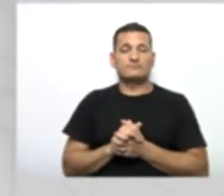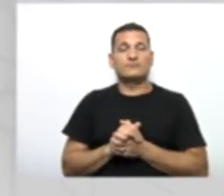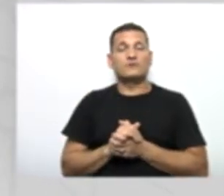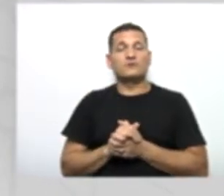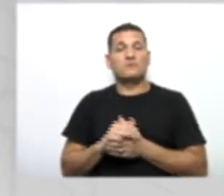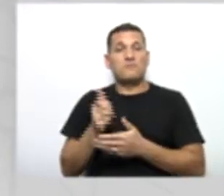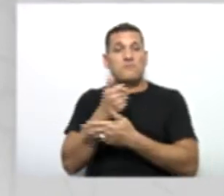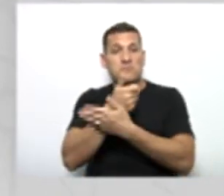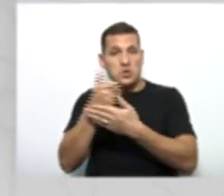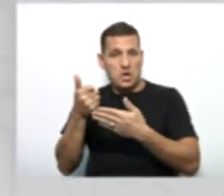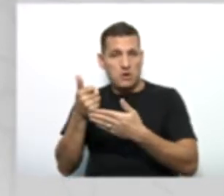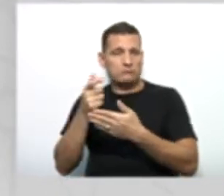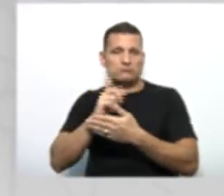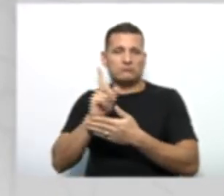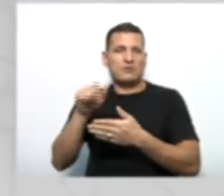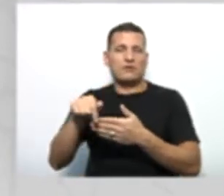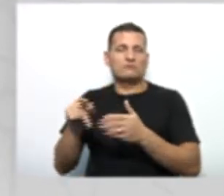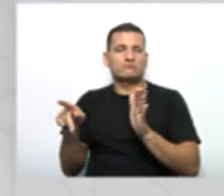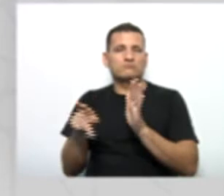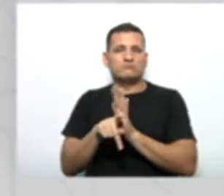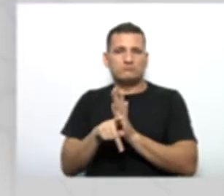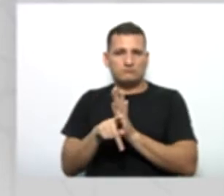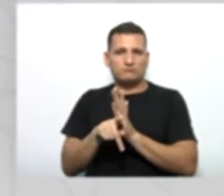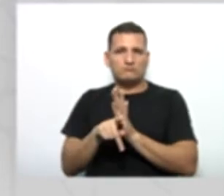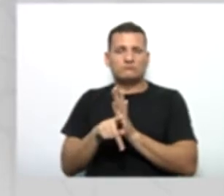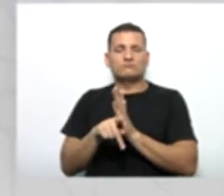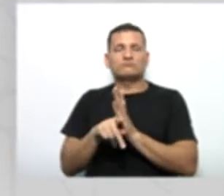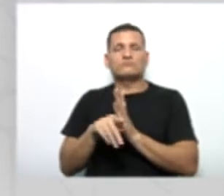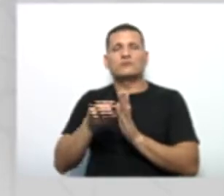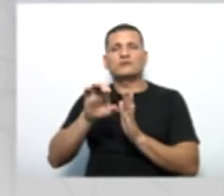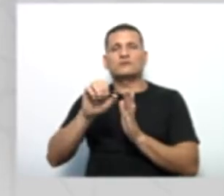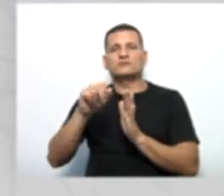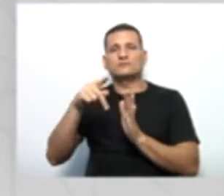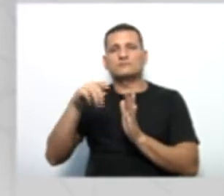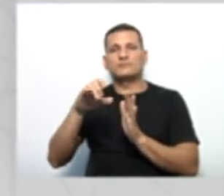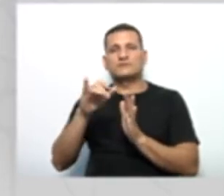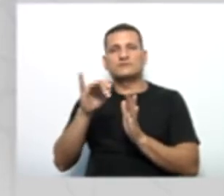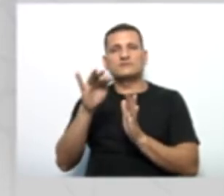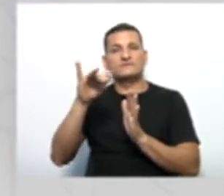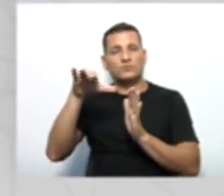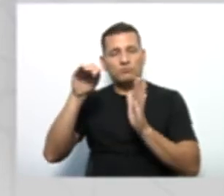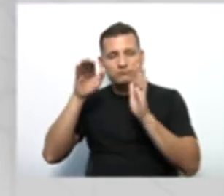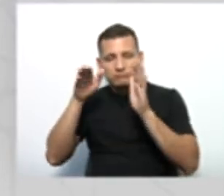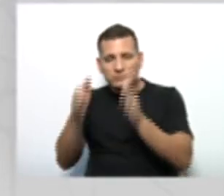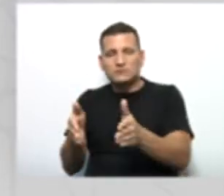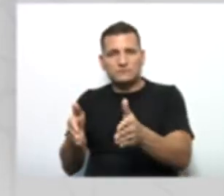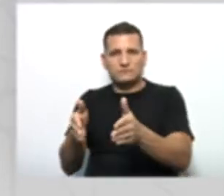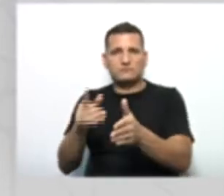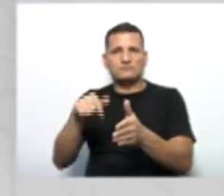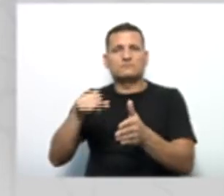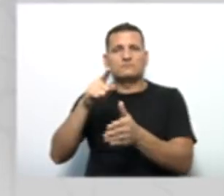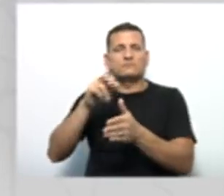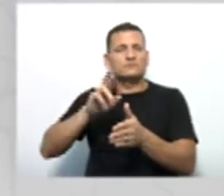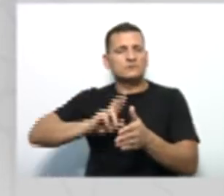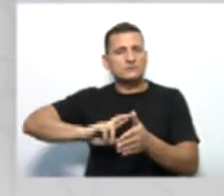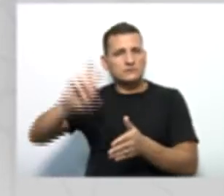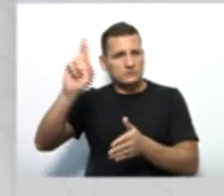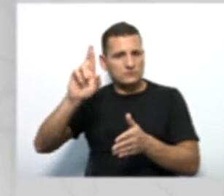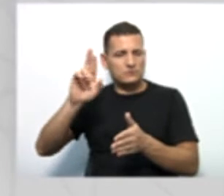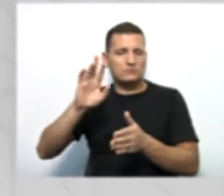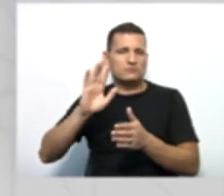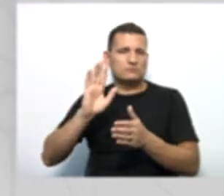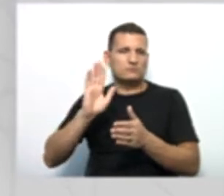conduta específica. Ou seja, é a ação concreta, é ali onde você atua, é a decisão que você já tomou de